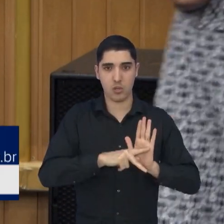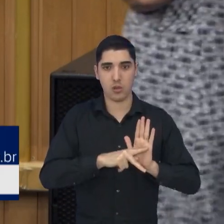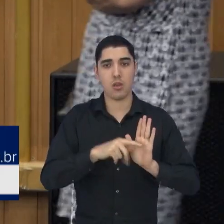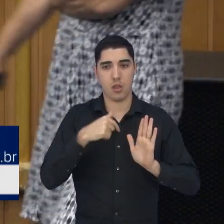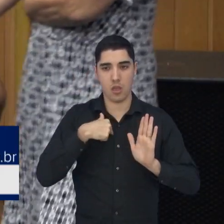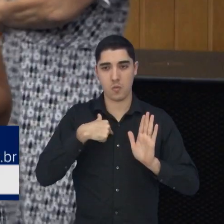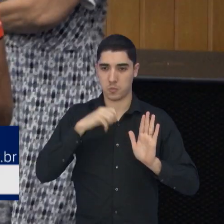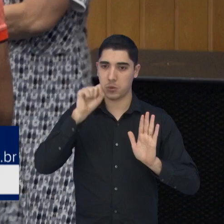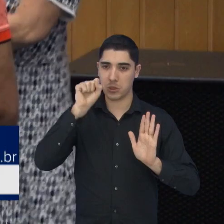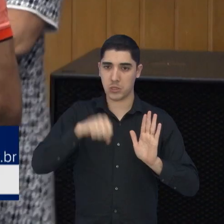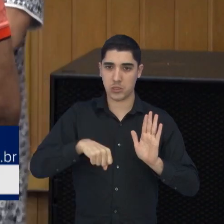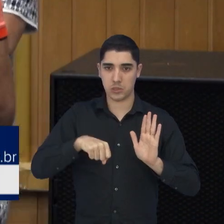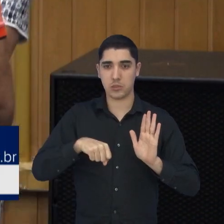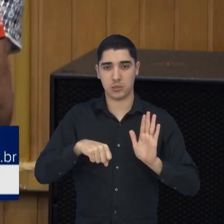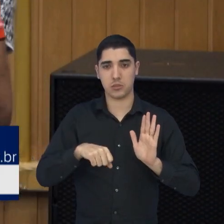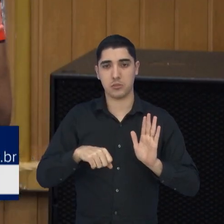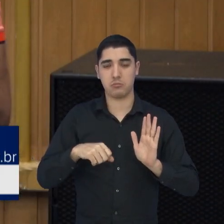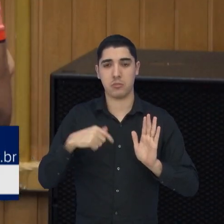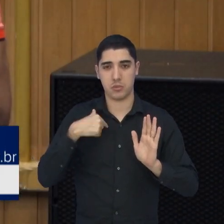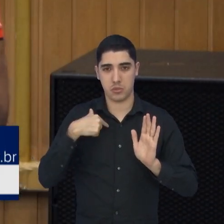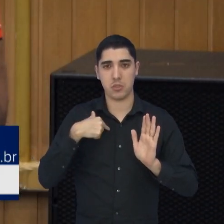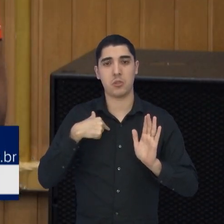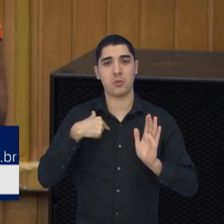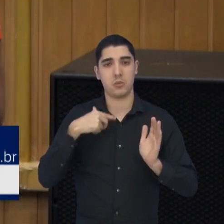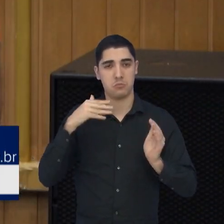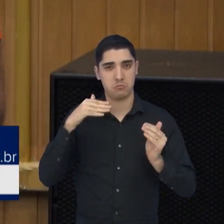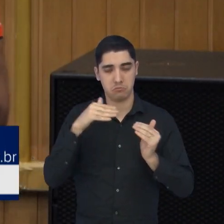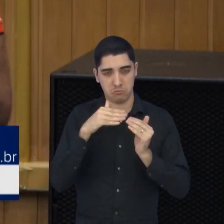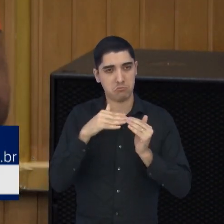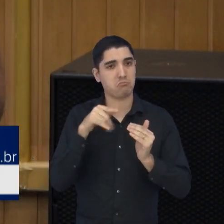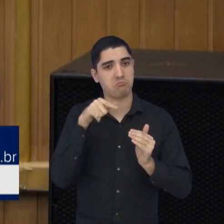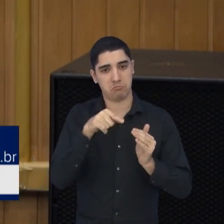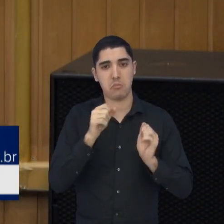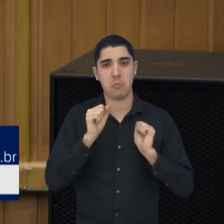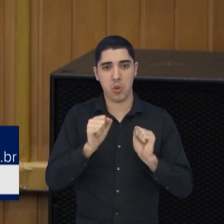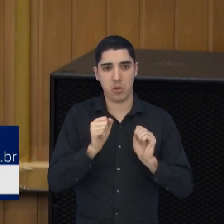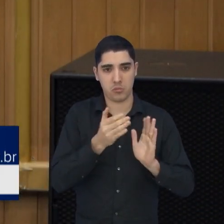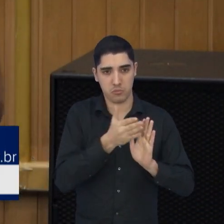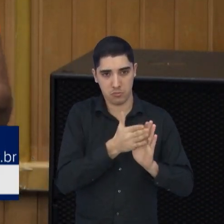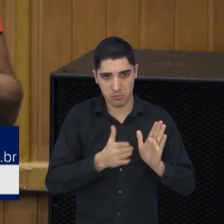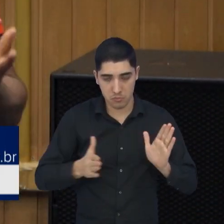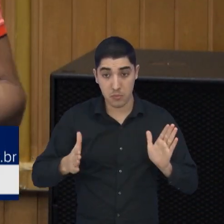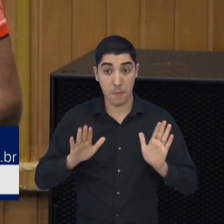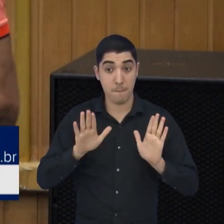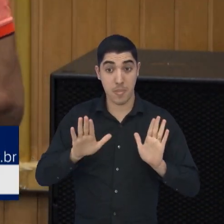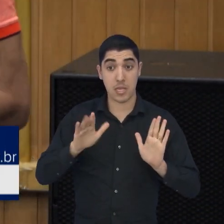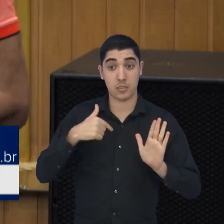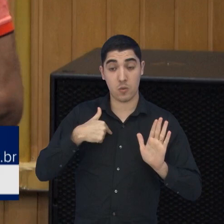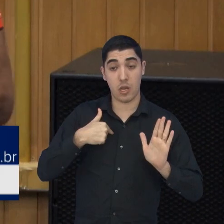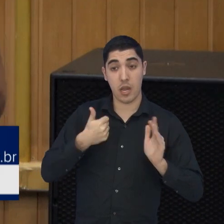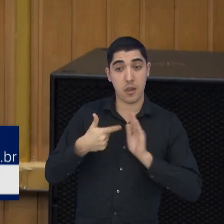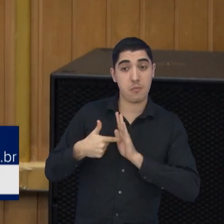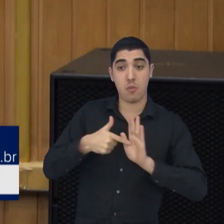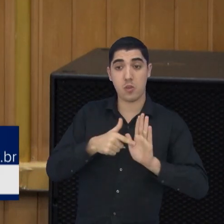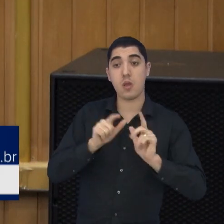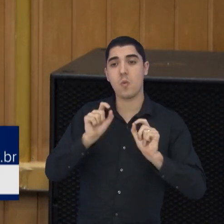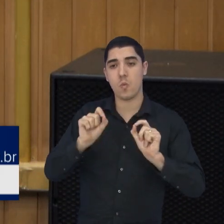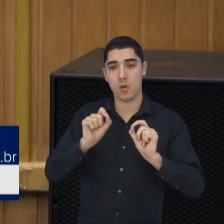sim, concedendo aí essa prorrogação, mas eu quero aqui deixar claro que eu não estou,